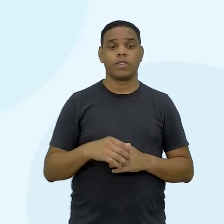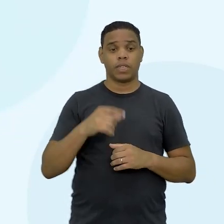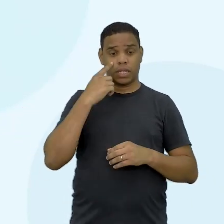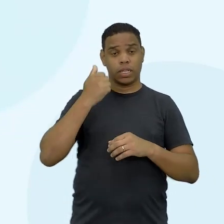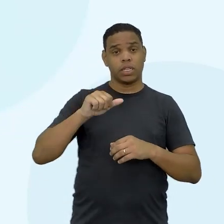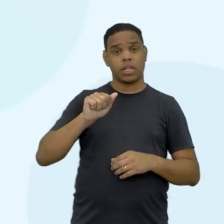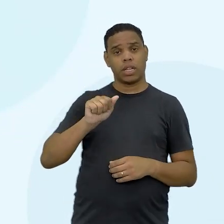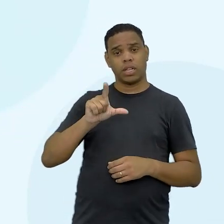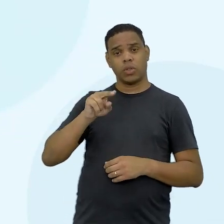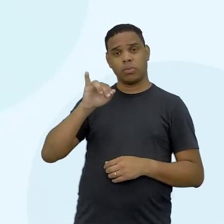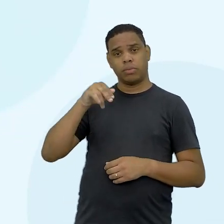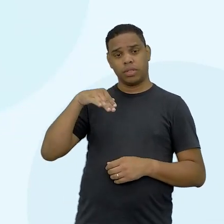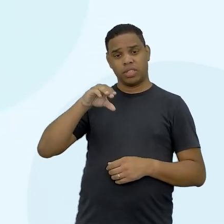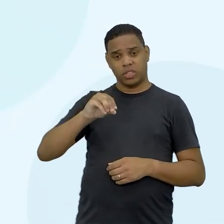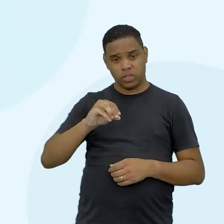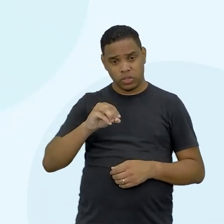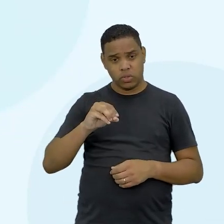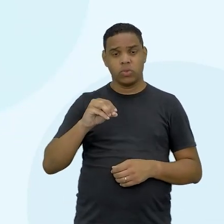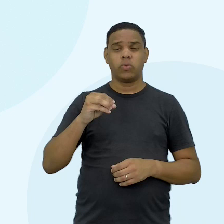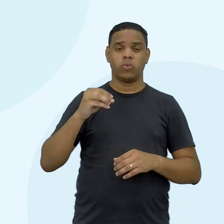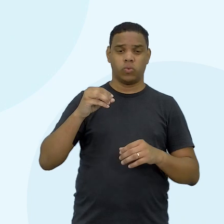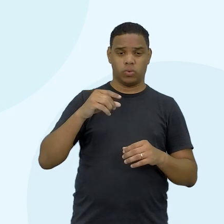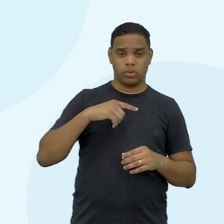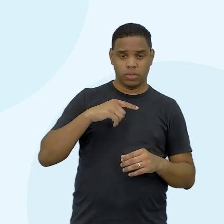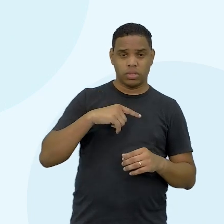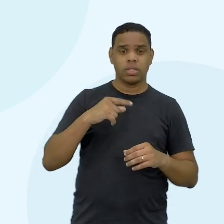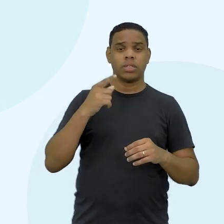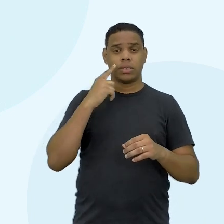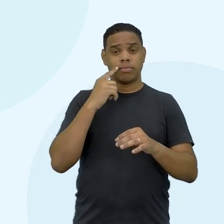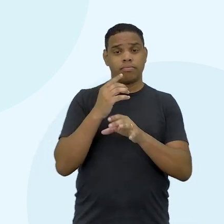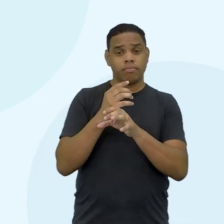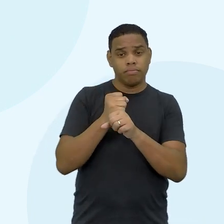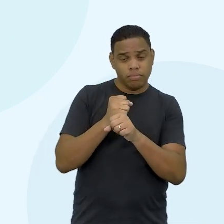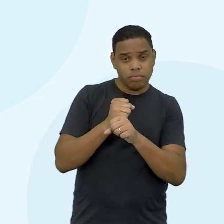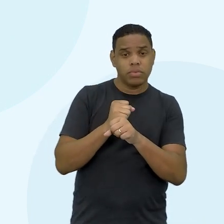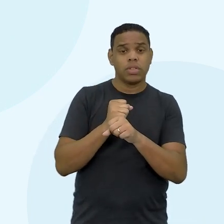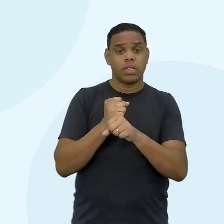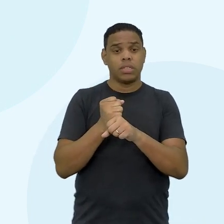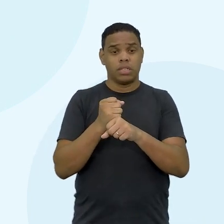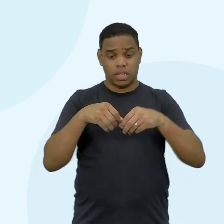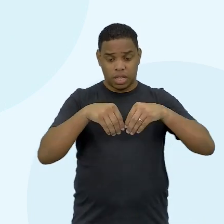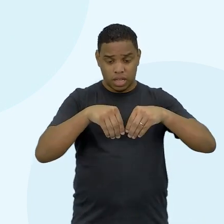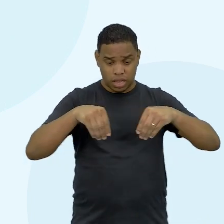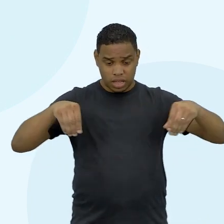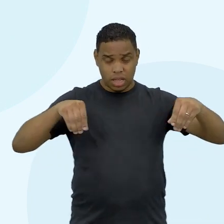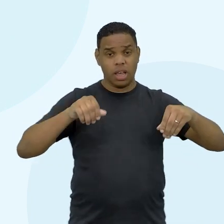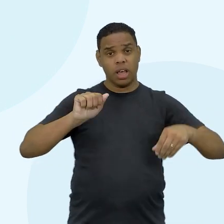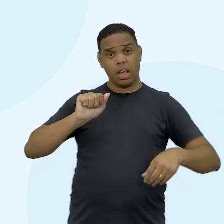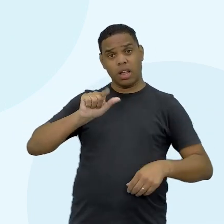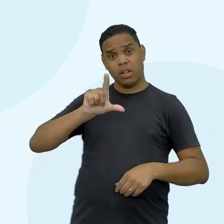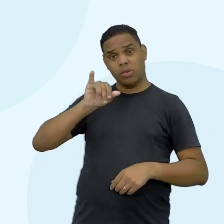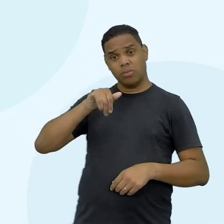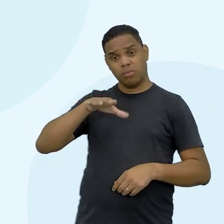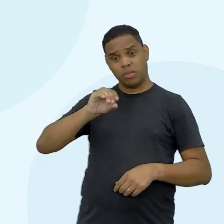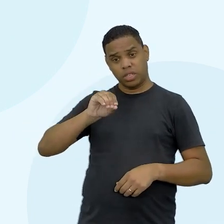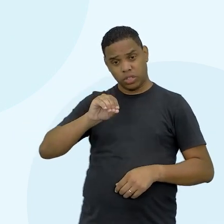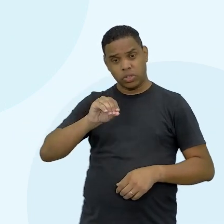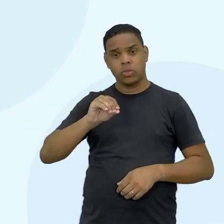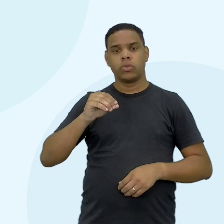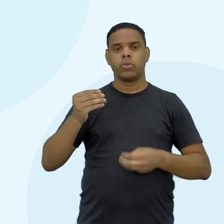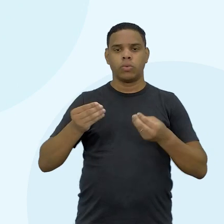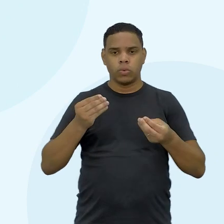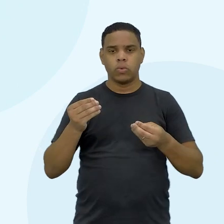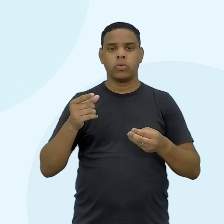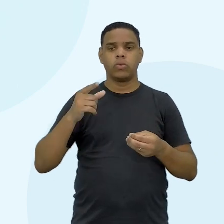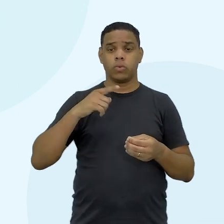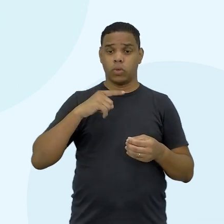alumínio. Então a gente tem ali, olha, um alumínio, o resultado que a gente encontrou no solo desse agricultor e o nível de suficiência,